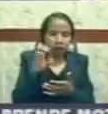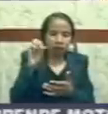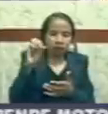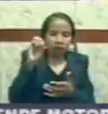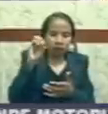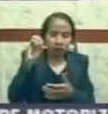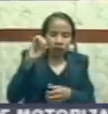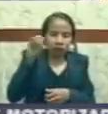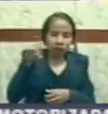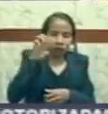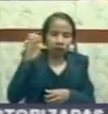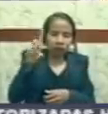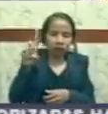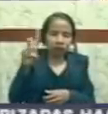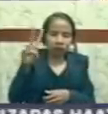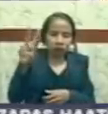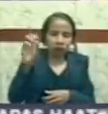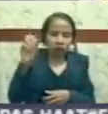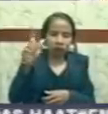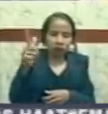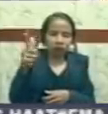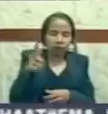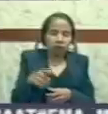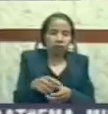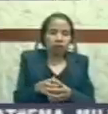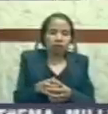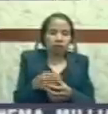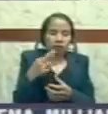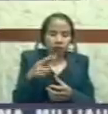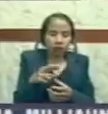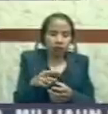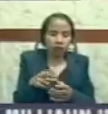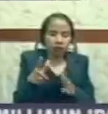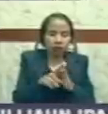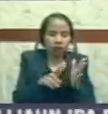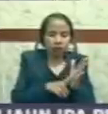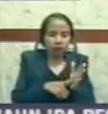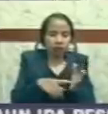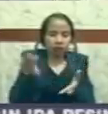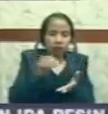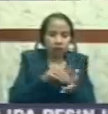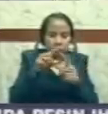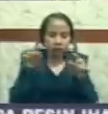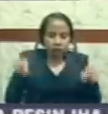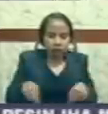2020 recomenda a Hansané que se expurgue o corpo da lei das tabelas